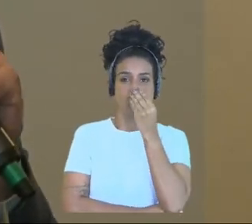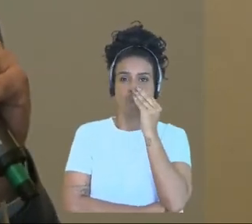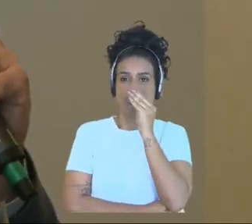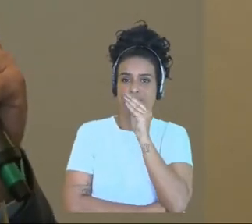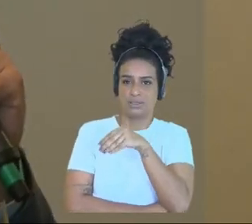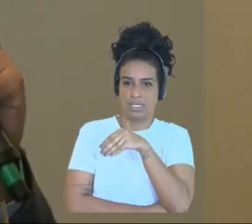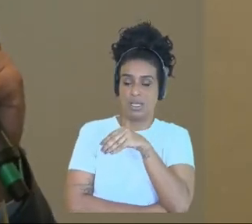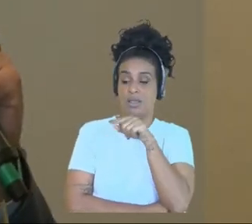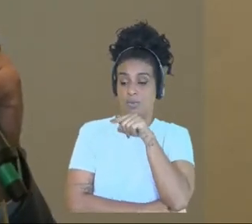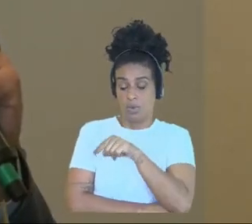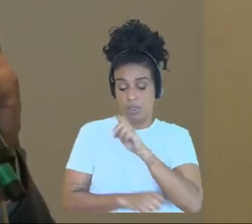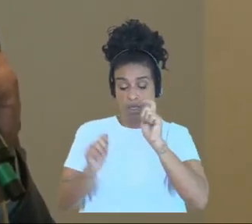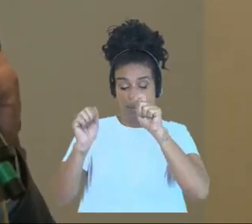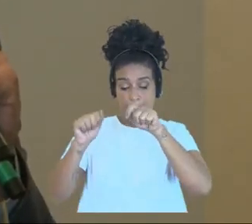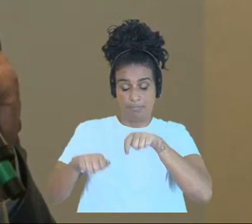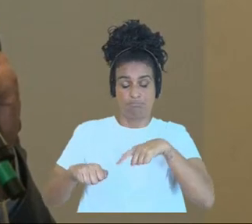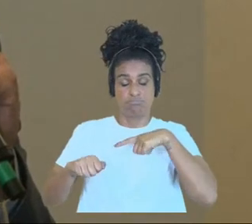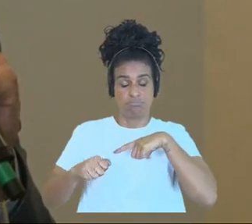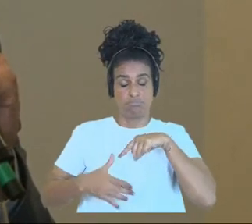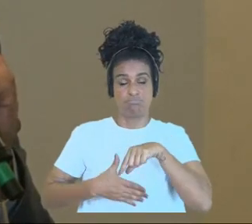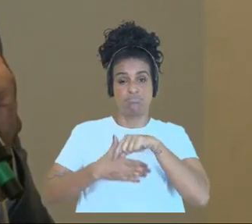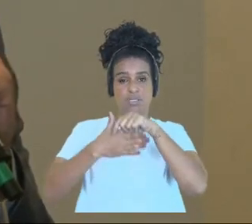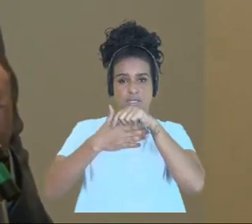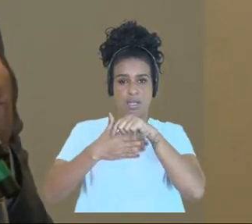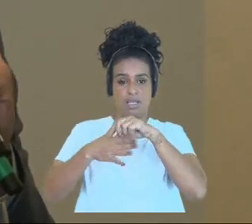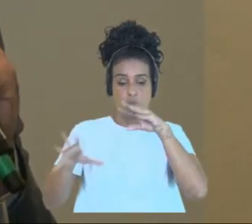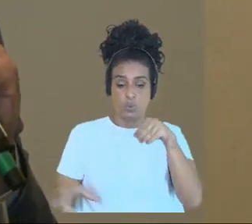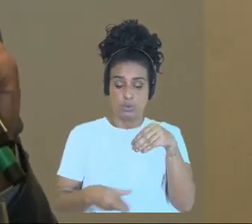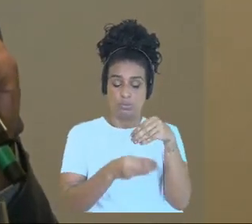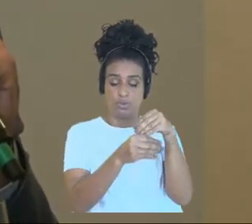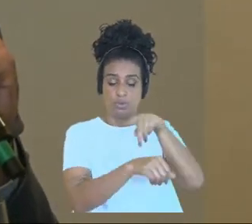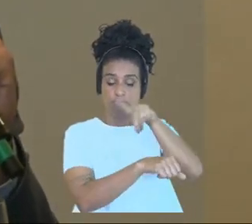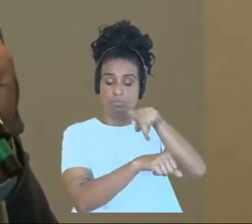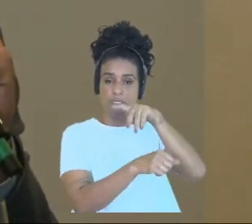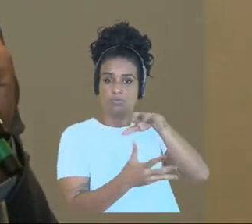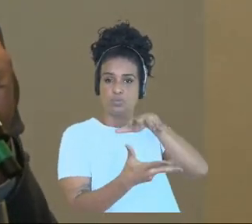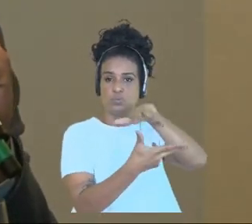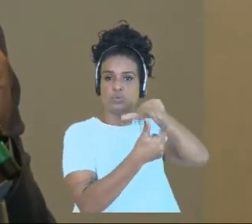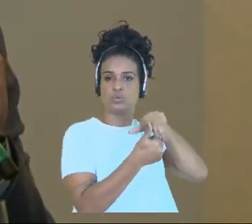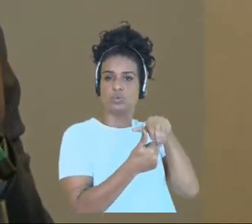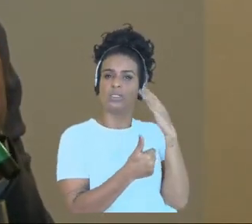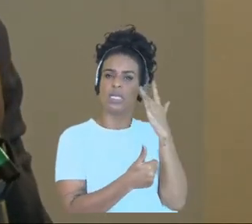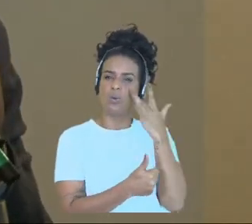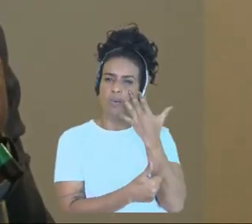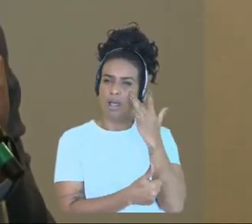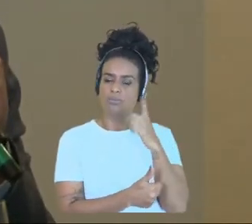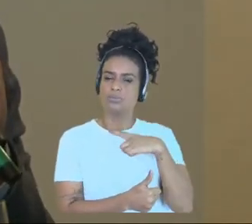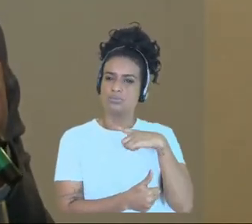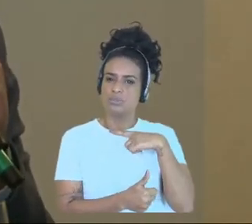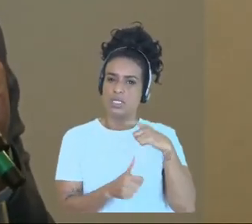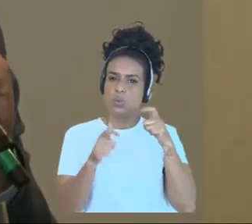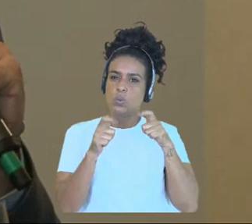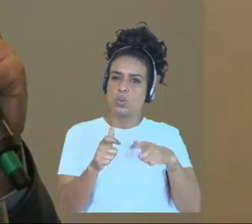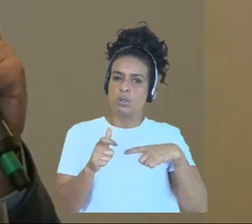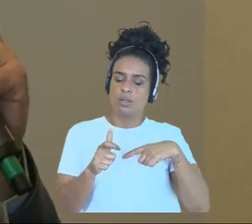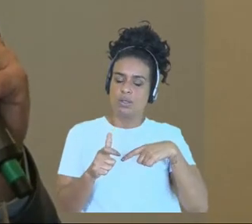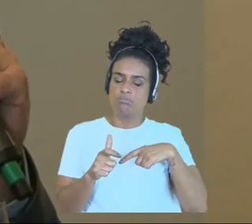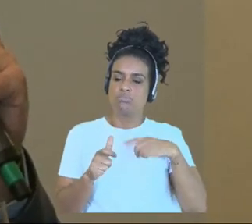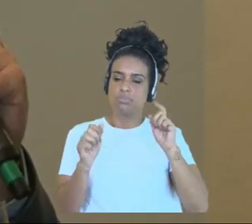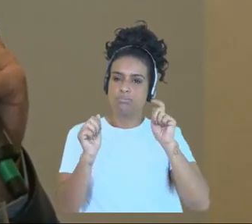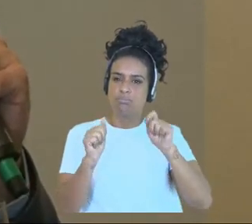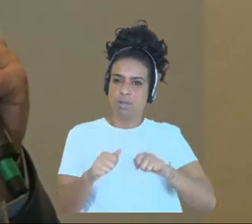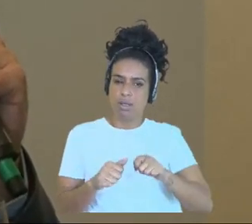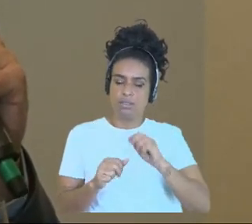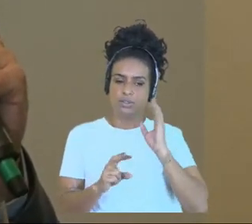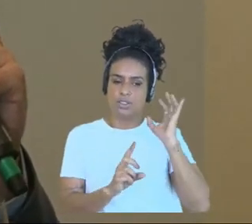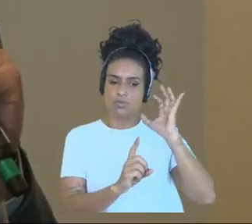de contribuir substantivamente. E eu acho que se tem uma área em que o Brasil pode recuperar muito rapidamente a sua capacidade